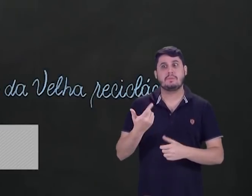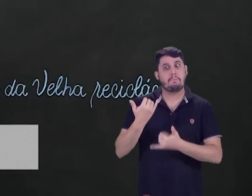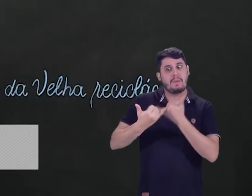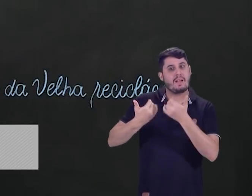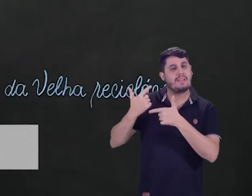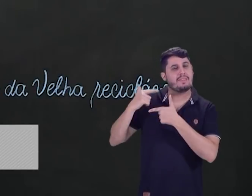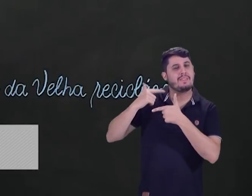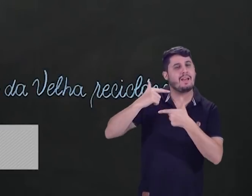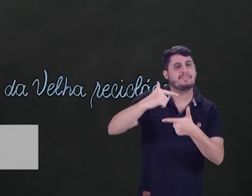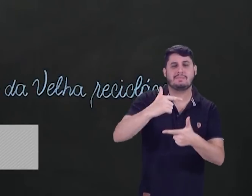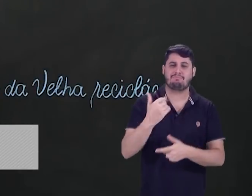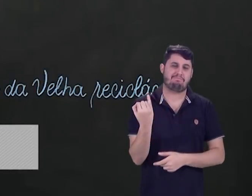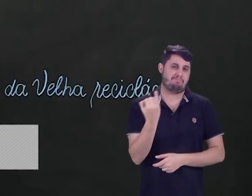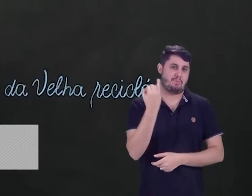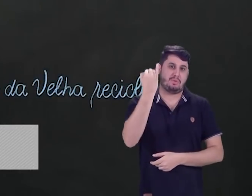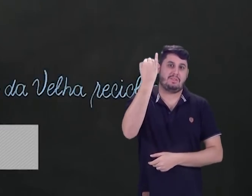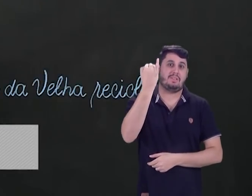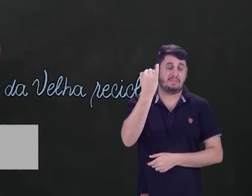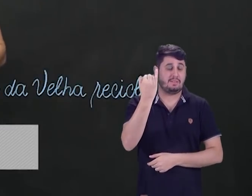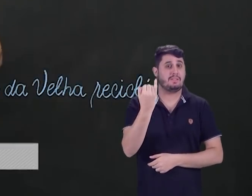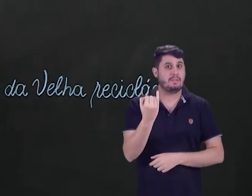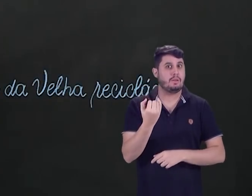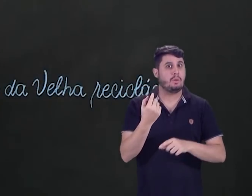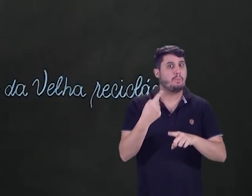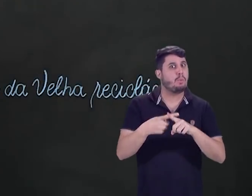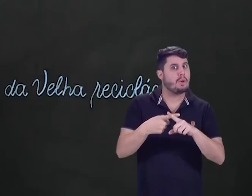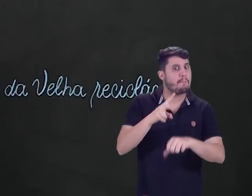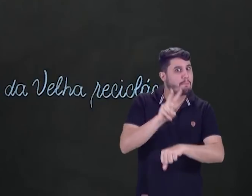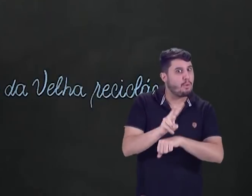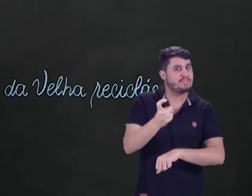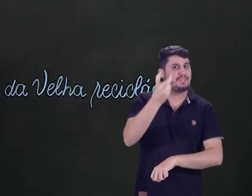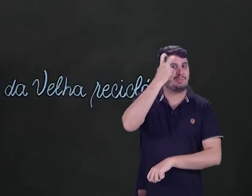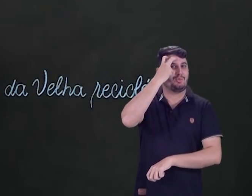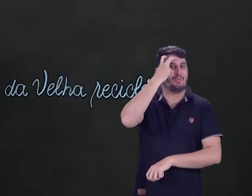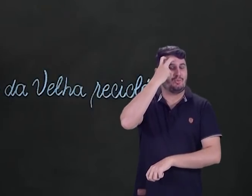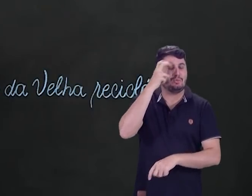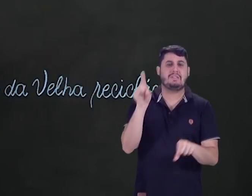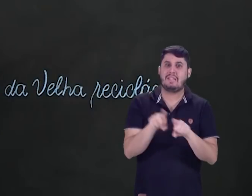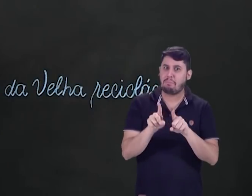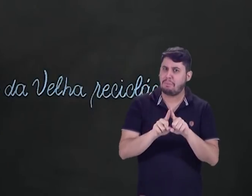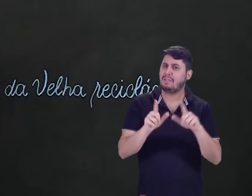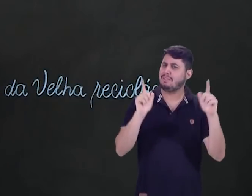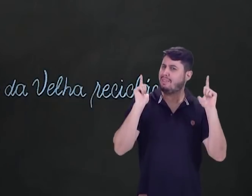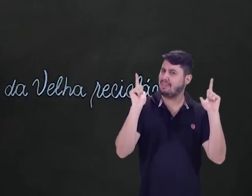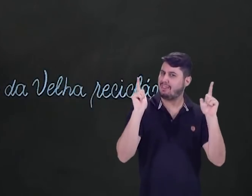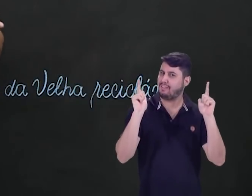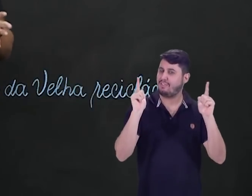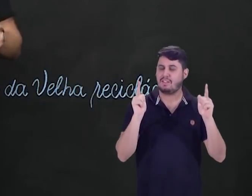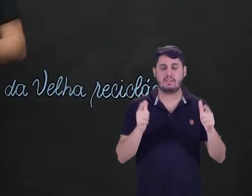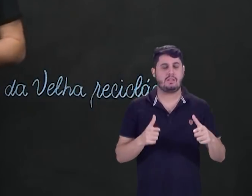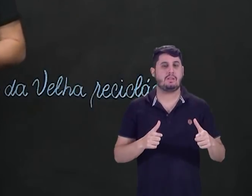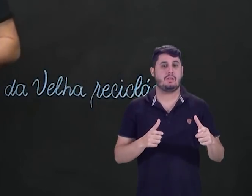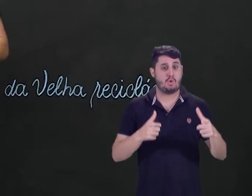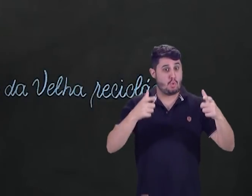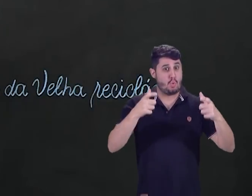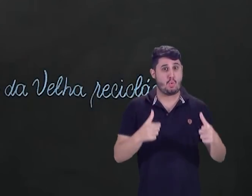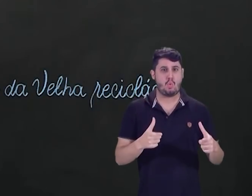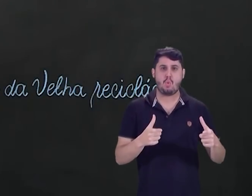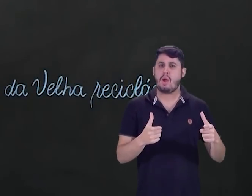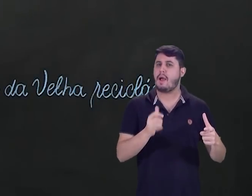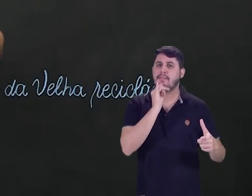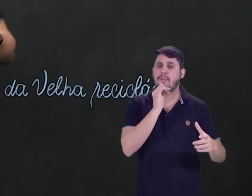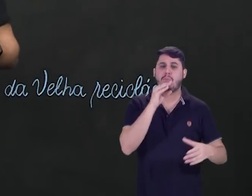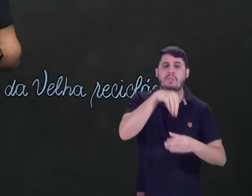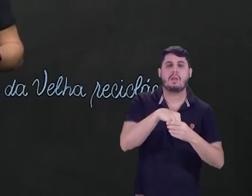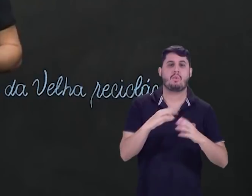é importantíssimo para que a gente mantenha a nossa cultura e mantenha a nossa diversão dentro de espaços fechados. Aqui nós